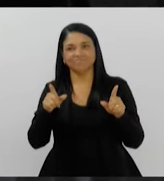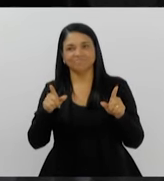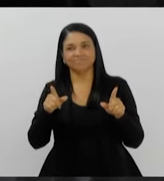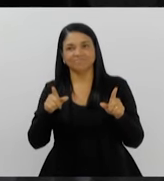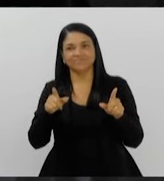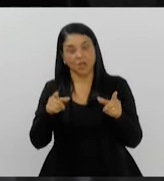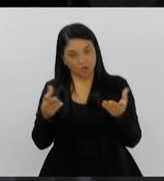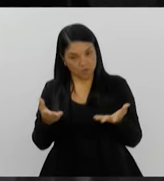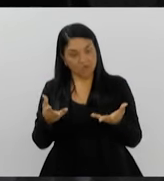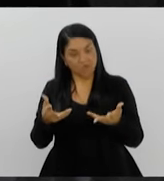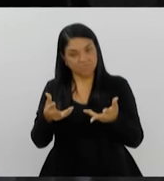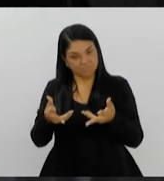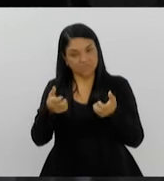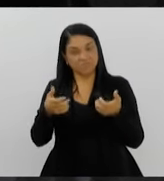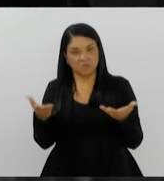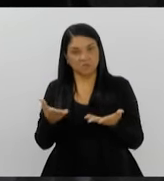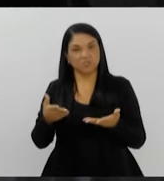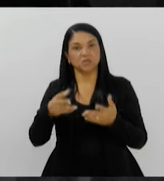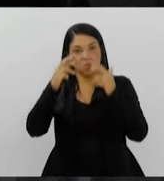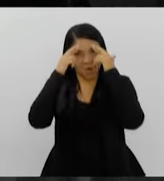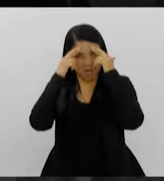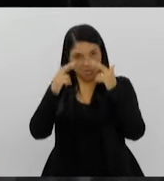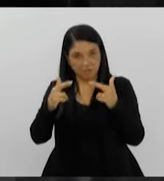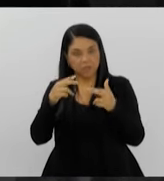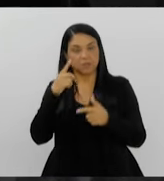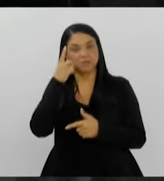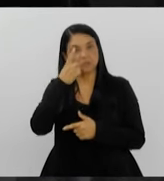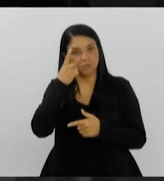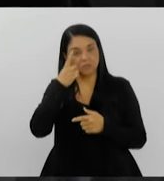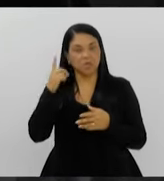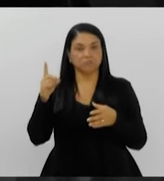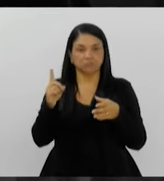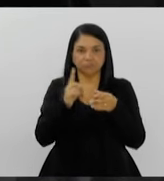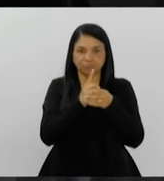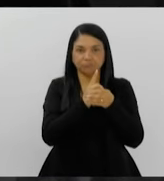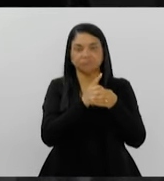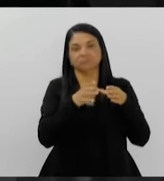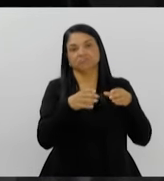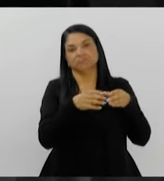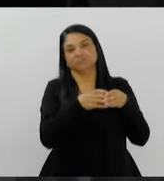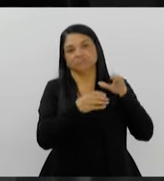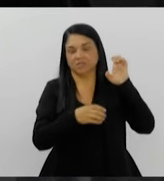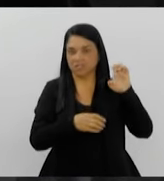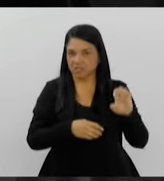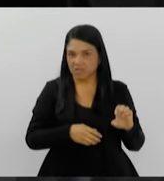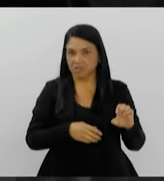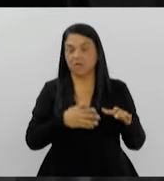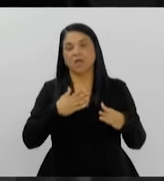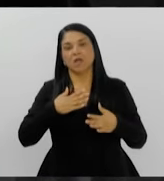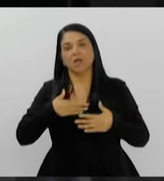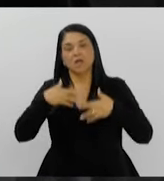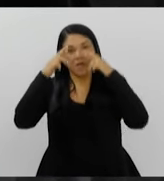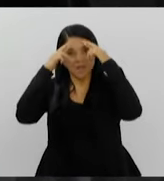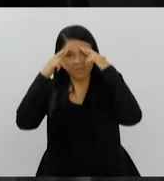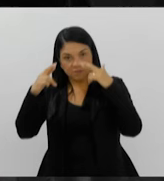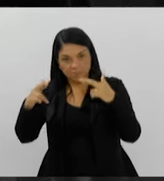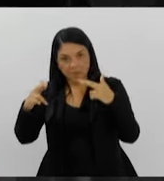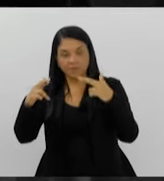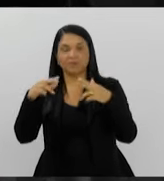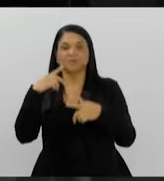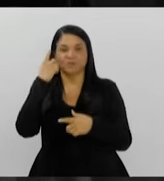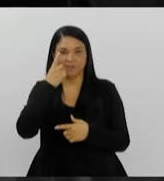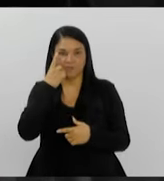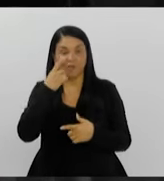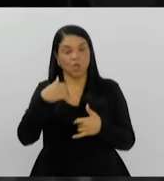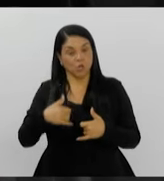hoje respeito aos colegas dessa casa que integram a oposição respeito aos deputados da bancada de esquerda e